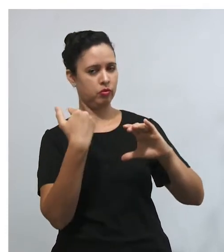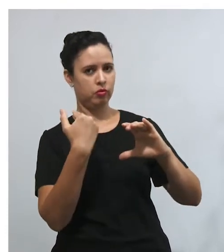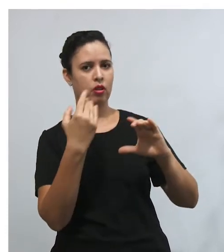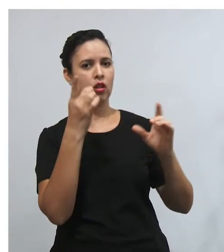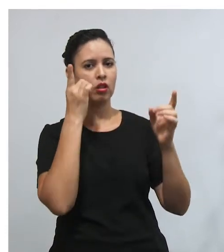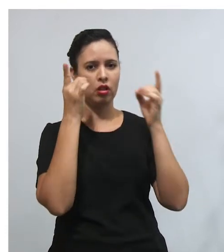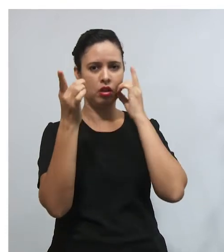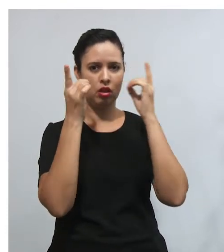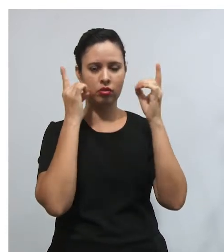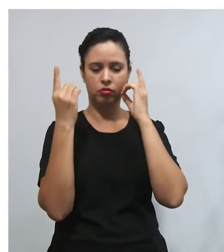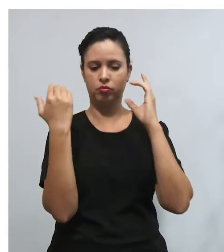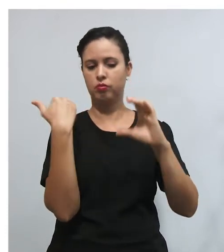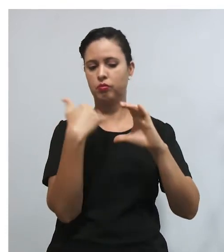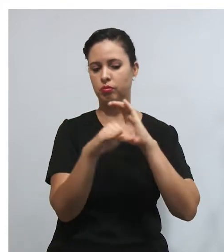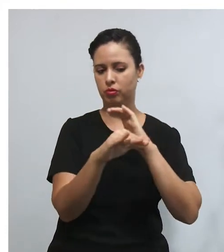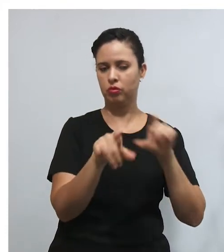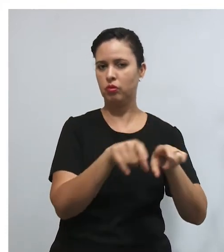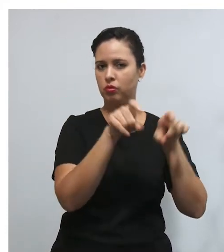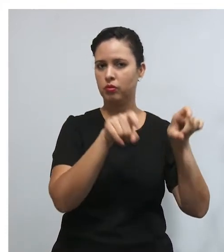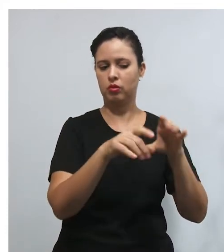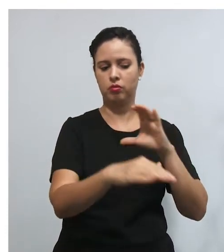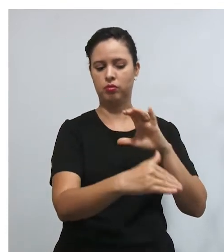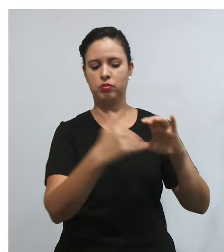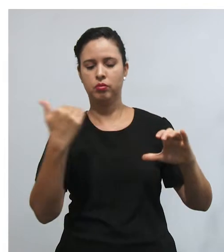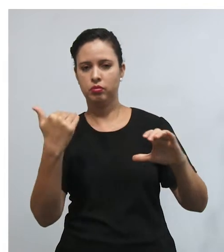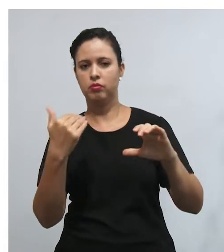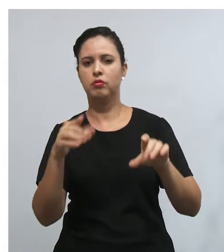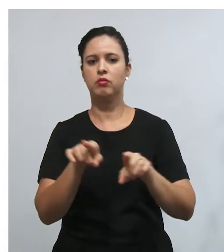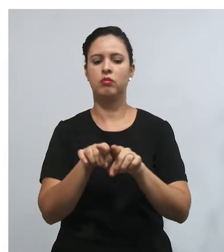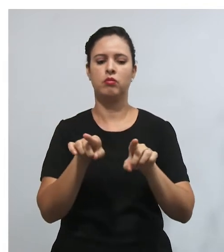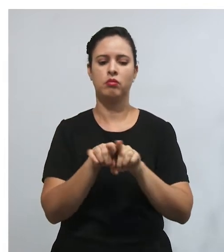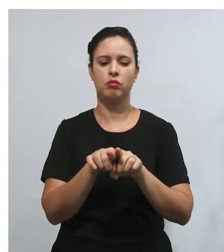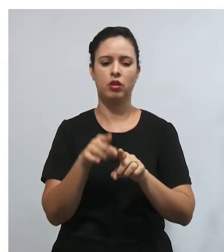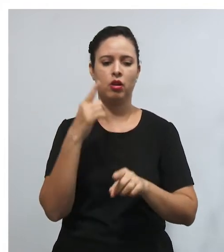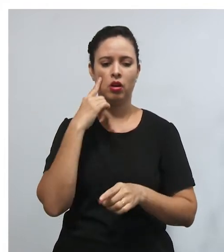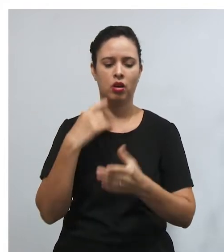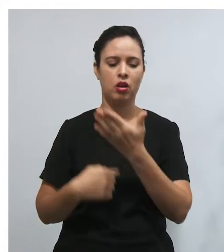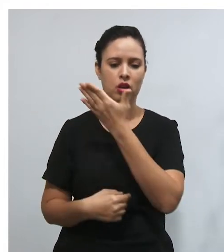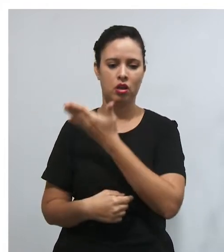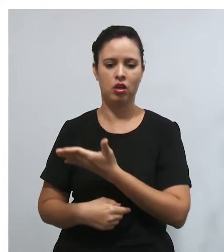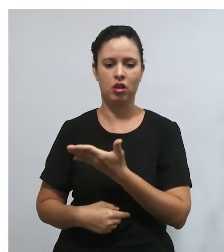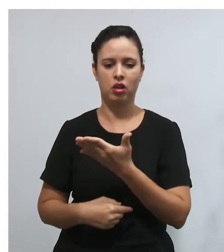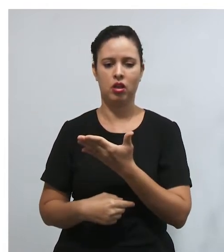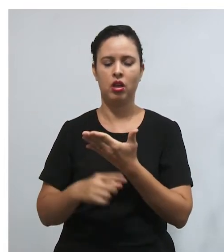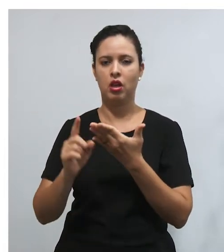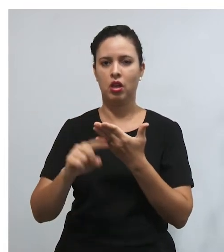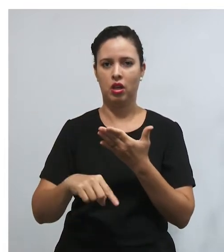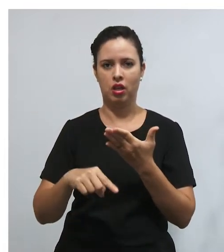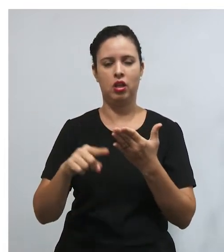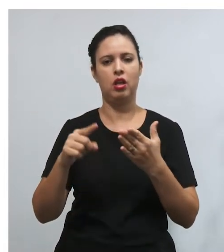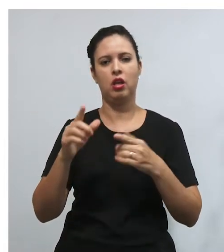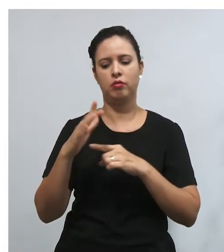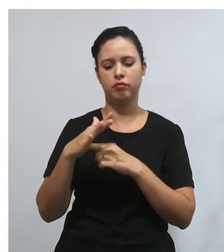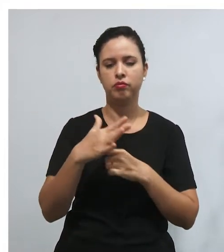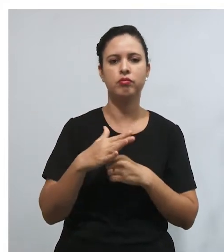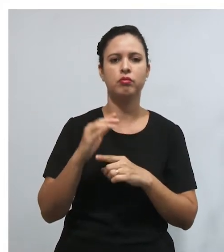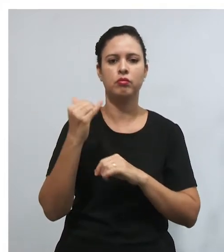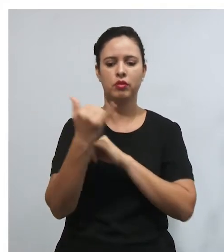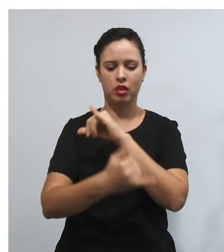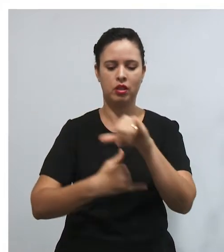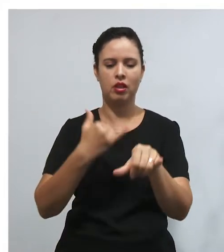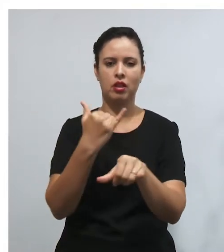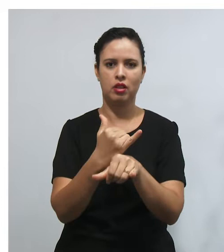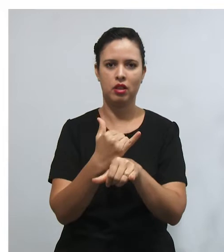você conecta no computador. Temos aqui um roteador, também envia e recebe dados da internet.